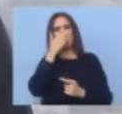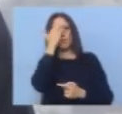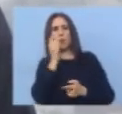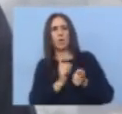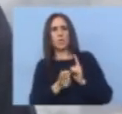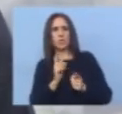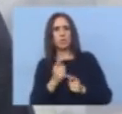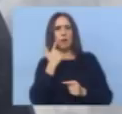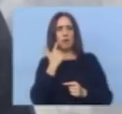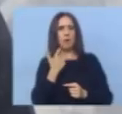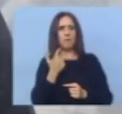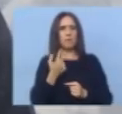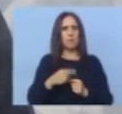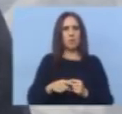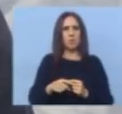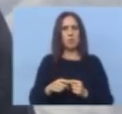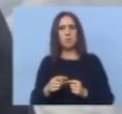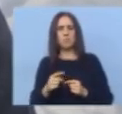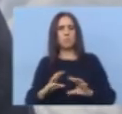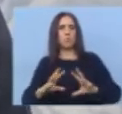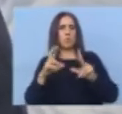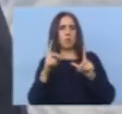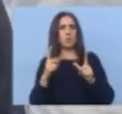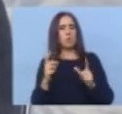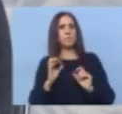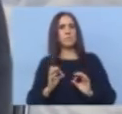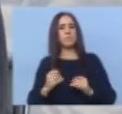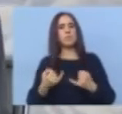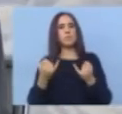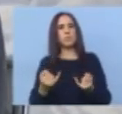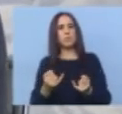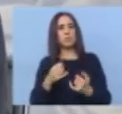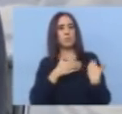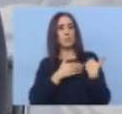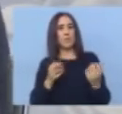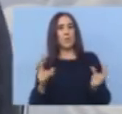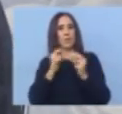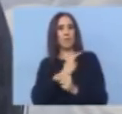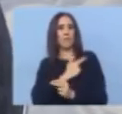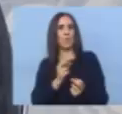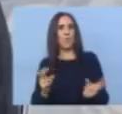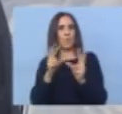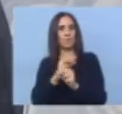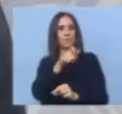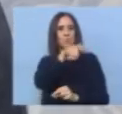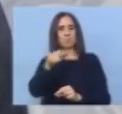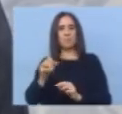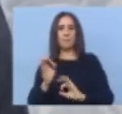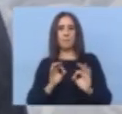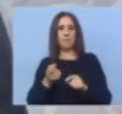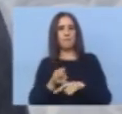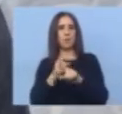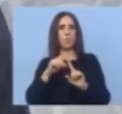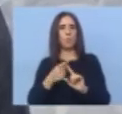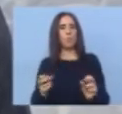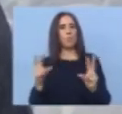quais é que são, se calhar, os pontos que temos que melhorar. E, no fundo, depois são os novos responsáveis, os novos chefes que preparam todo um novo ano, que têm que